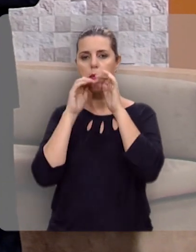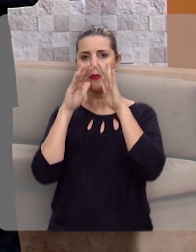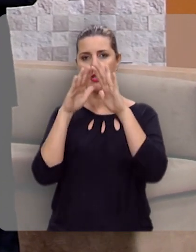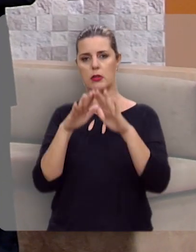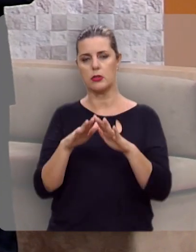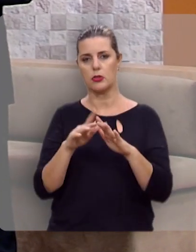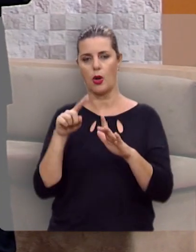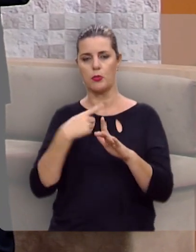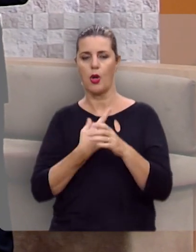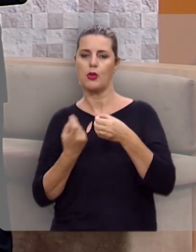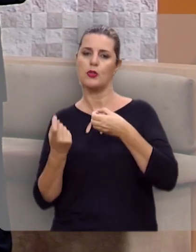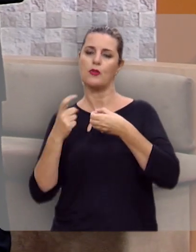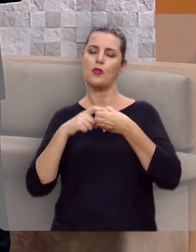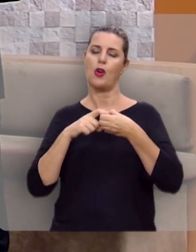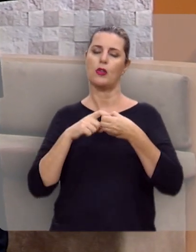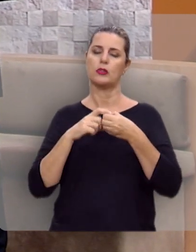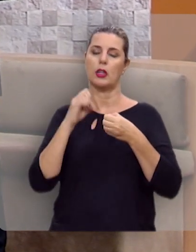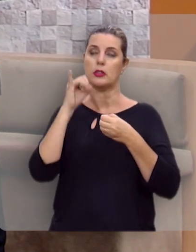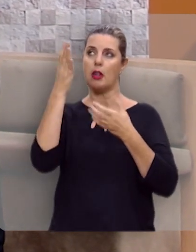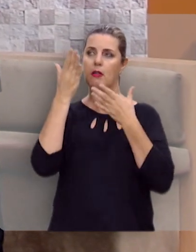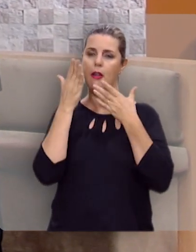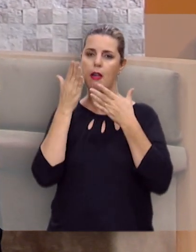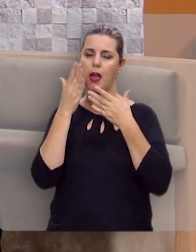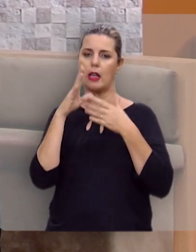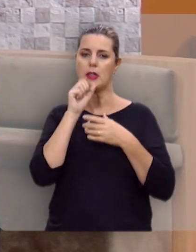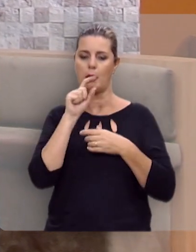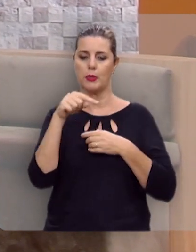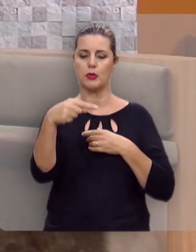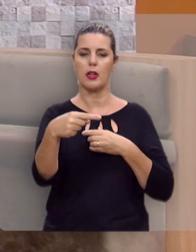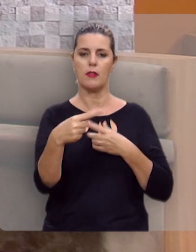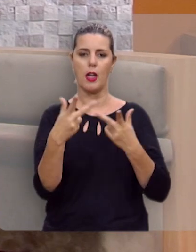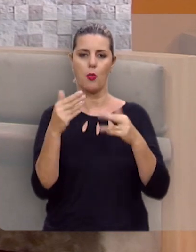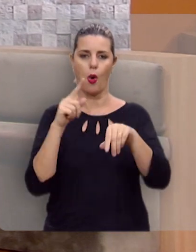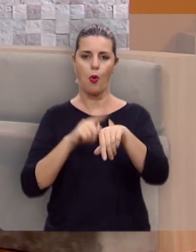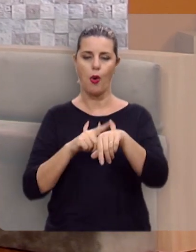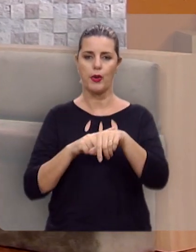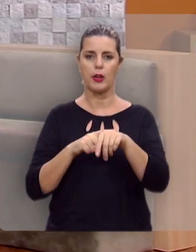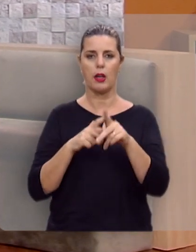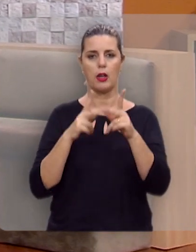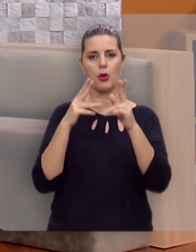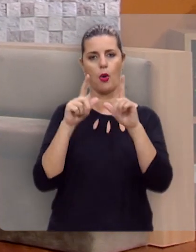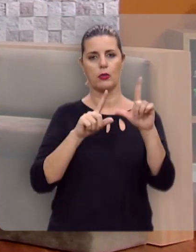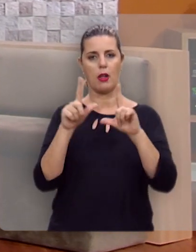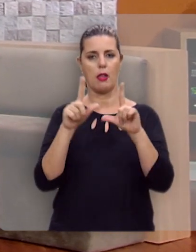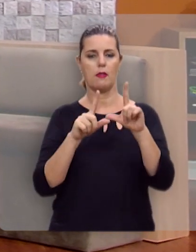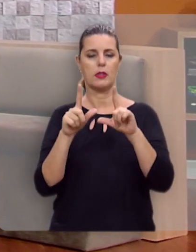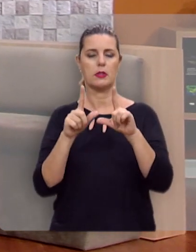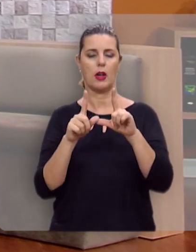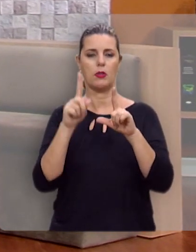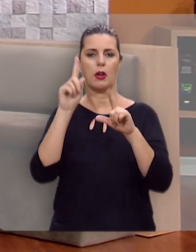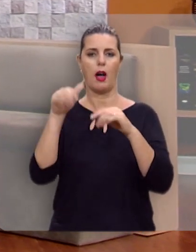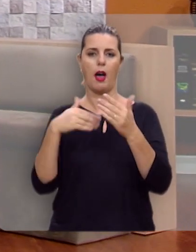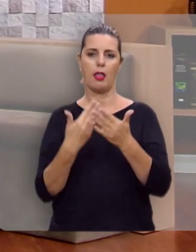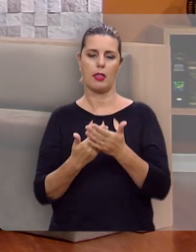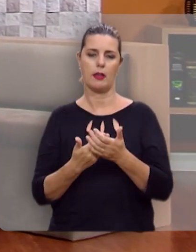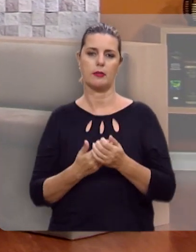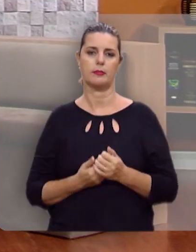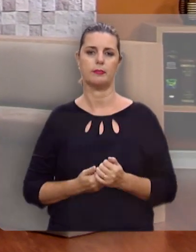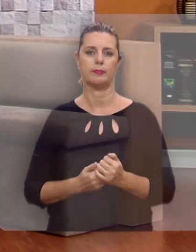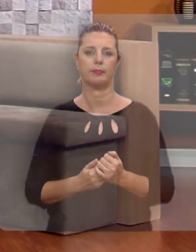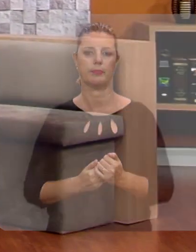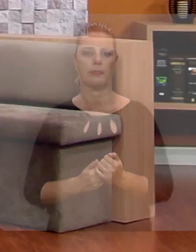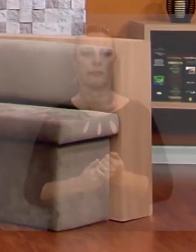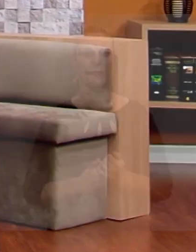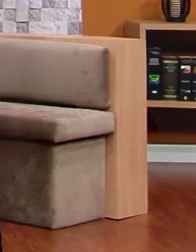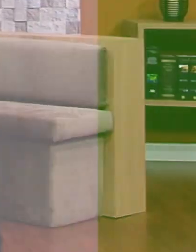abençoe vocês. Estaremos de volta, se Deus quiser, no próximo sábado, neste mesmo horário e nesta mesma emissora. Até lá, se Deus